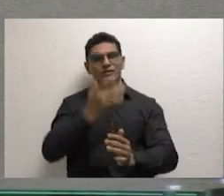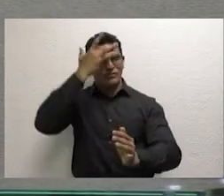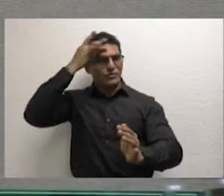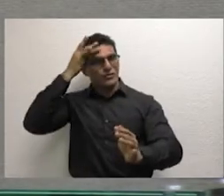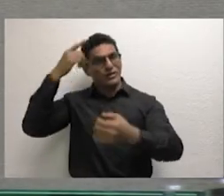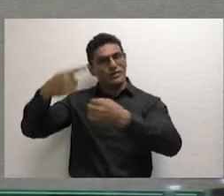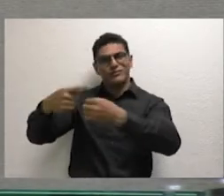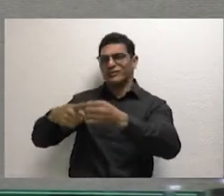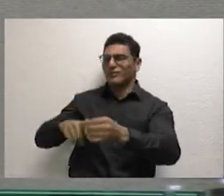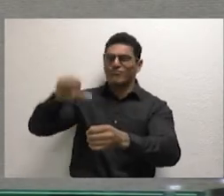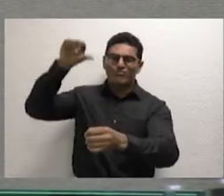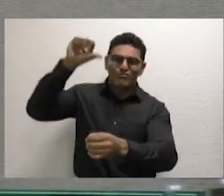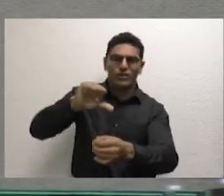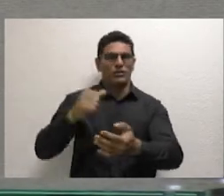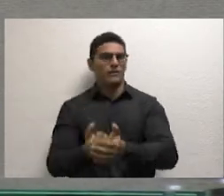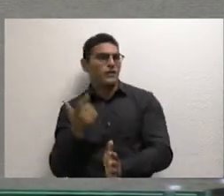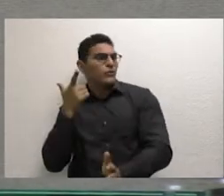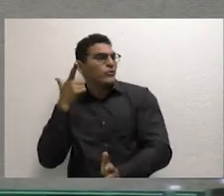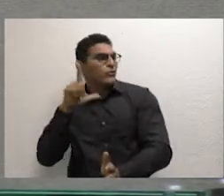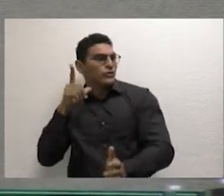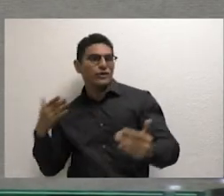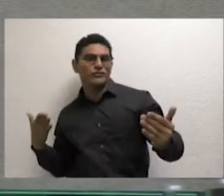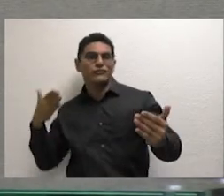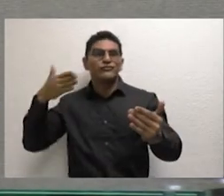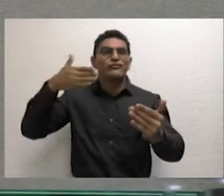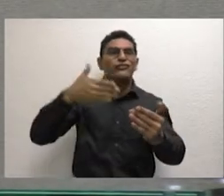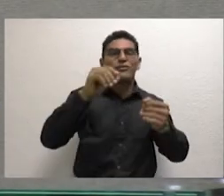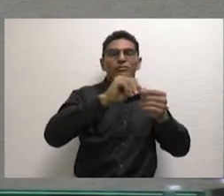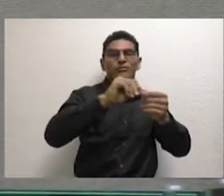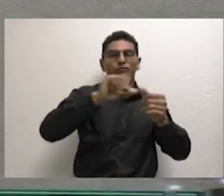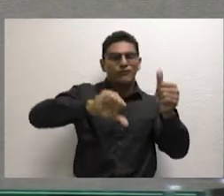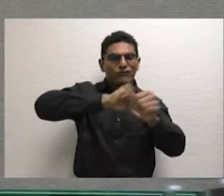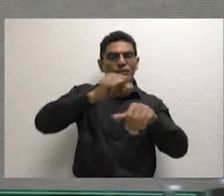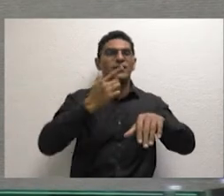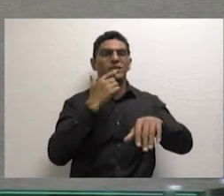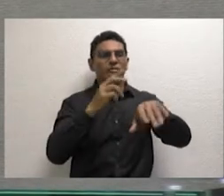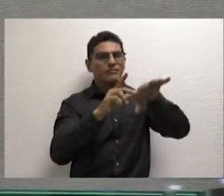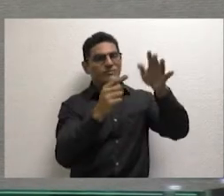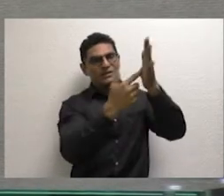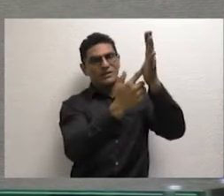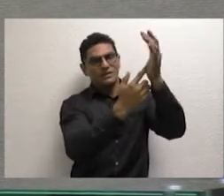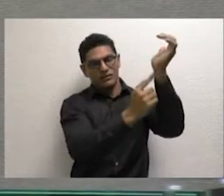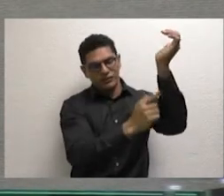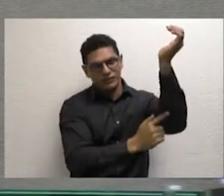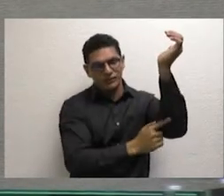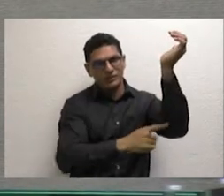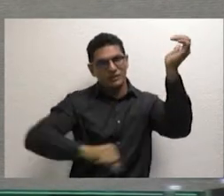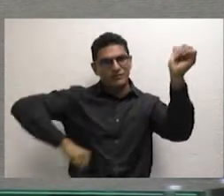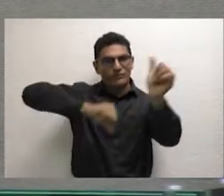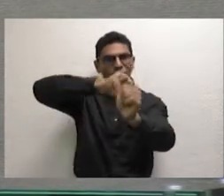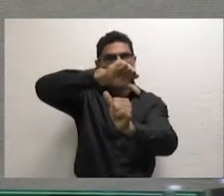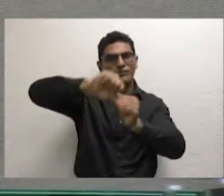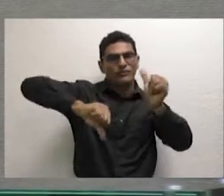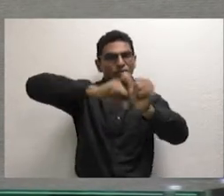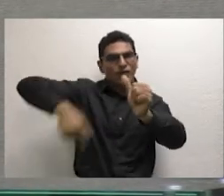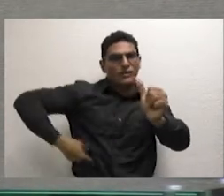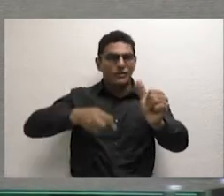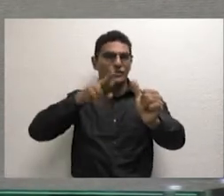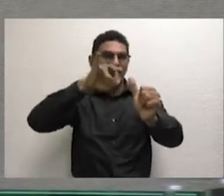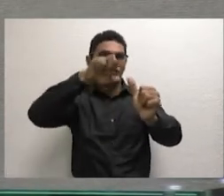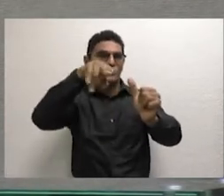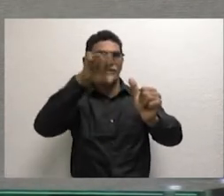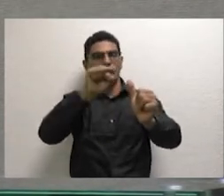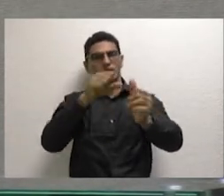interior pior ainda esse não consegue sequer fazer a diálise peritonial então isso é um assunto gravíssimo semanalmente eu tenho tido